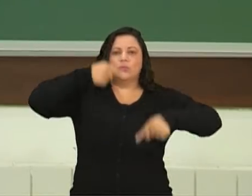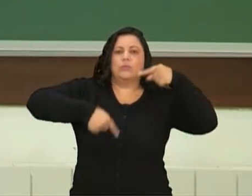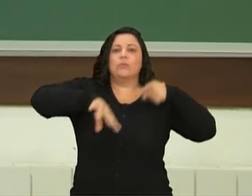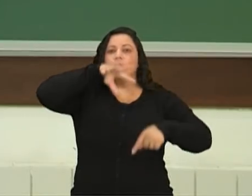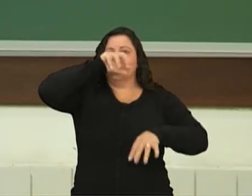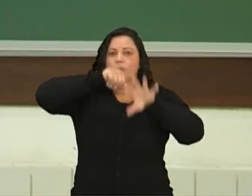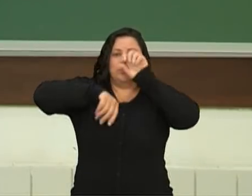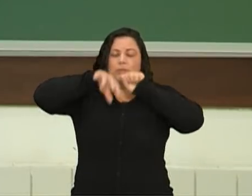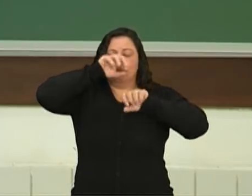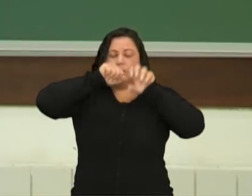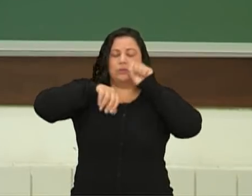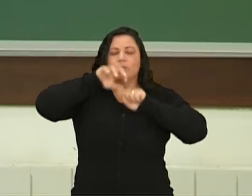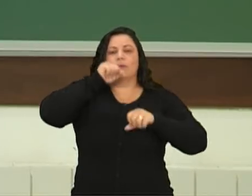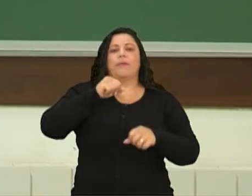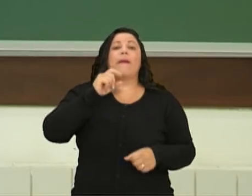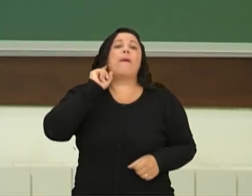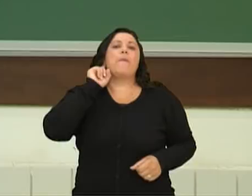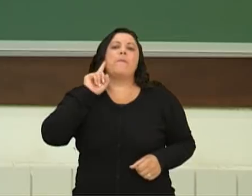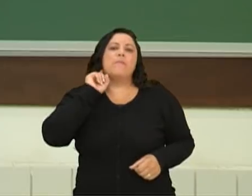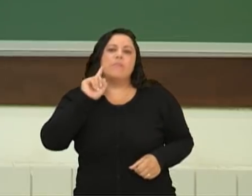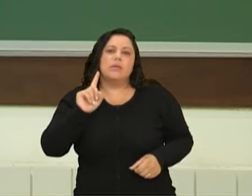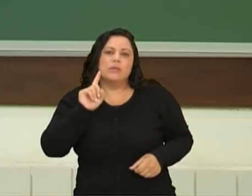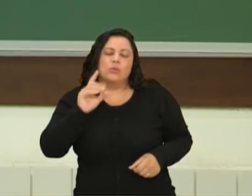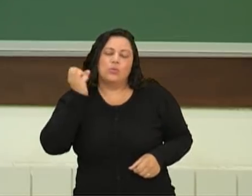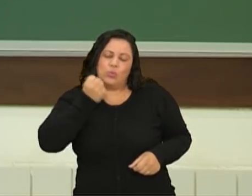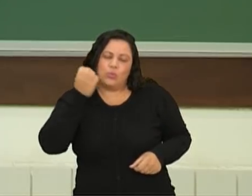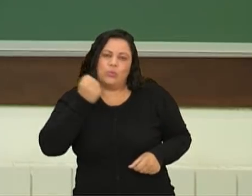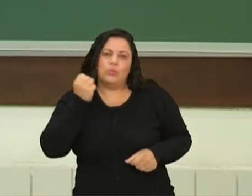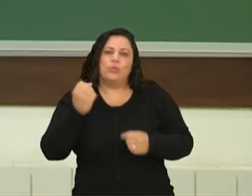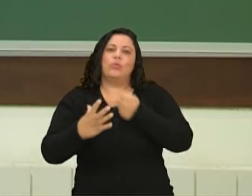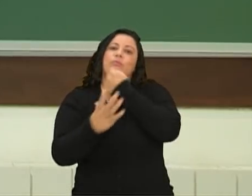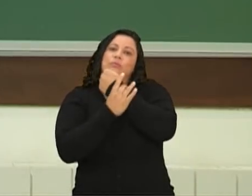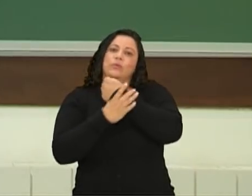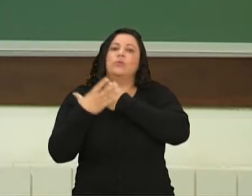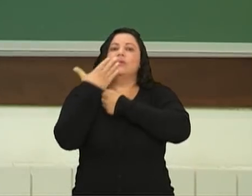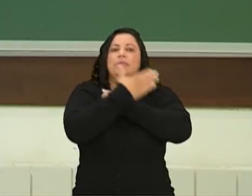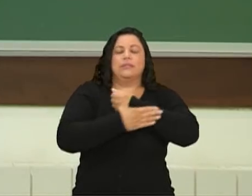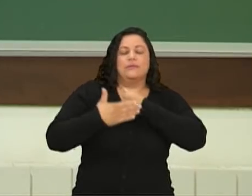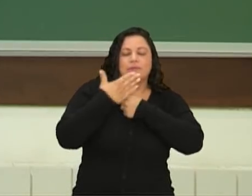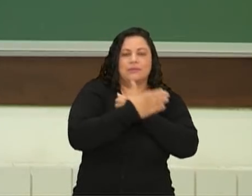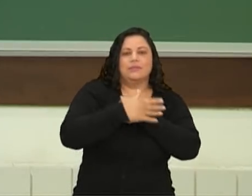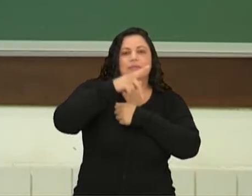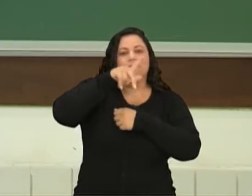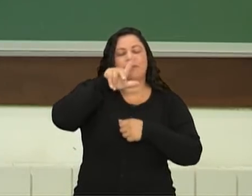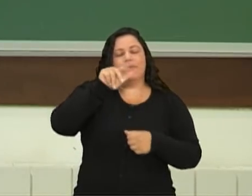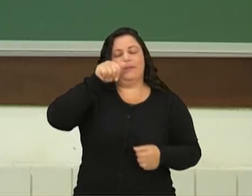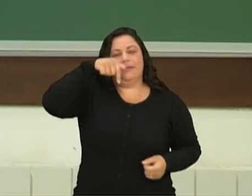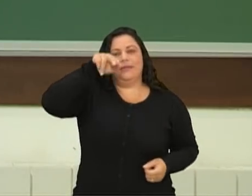glóbulos brancos, defesa do organismo e plaquetas, coagulação.